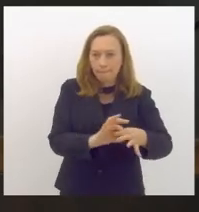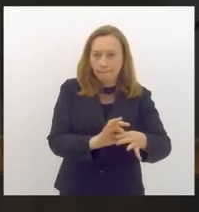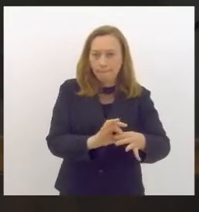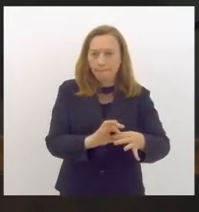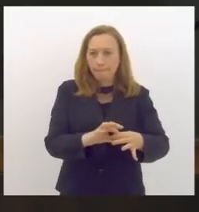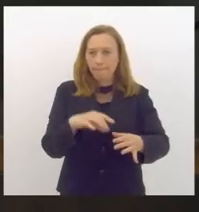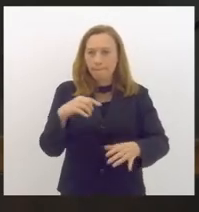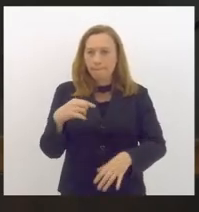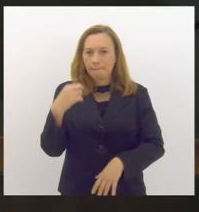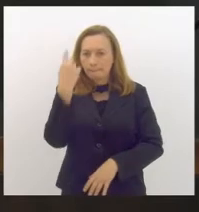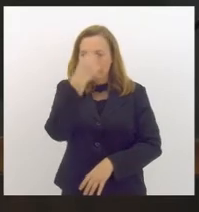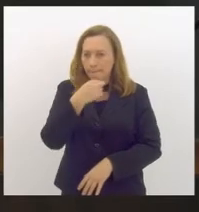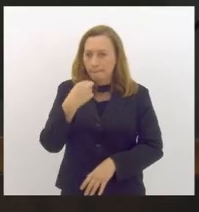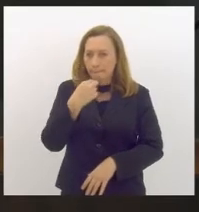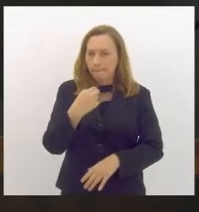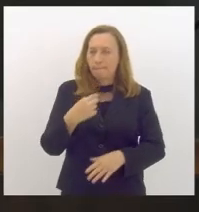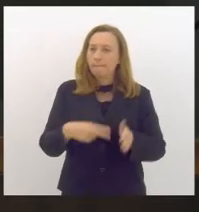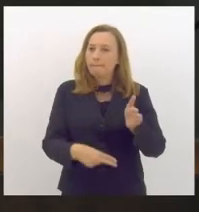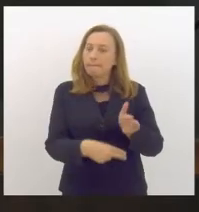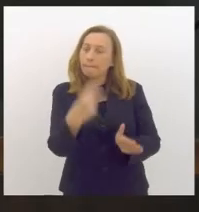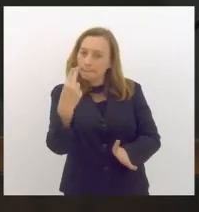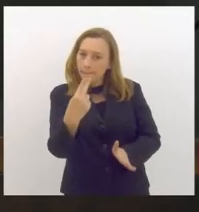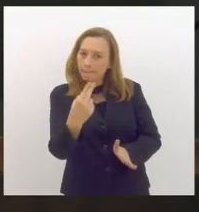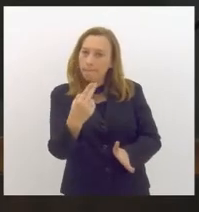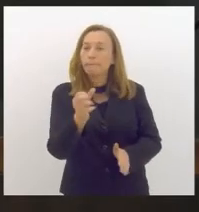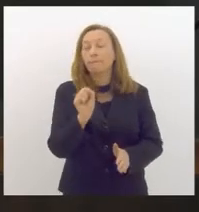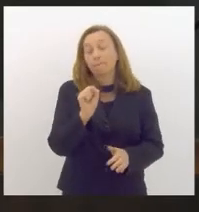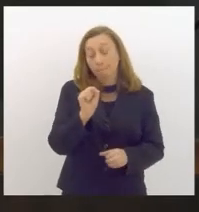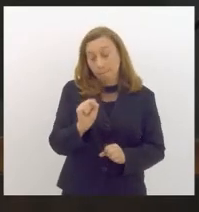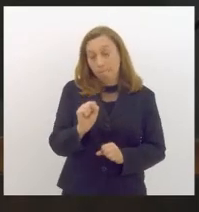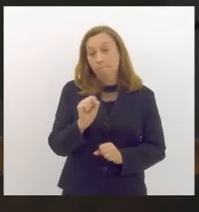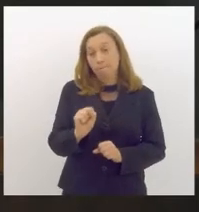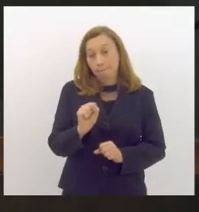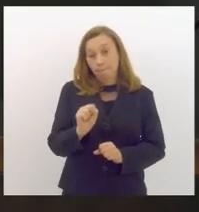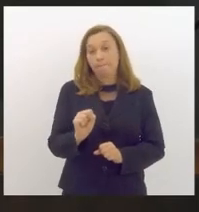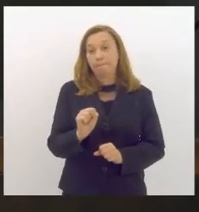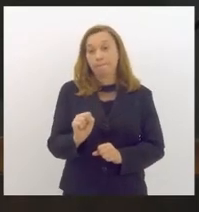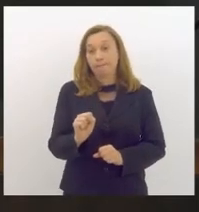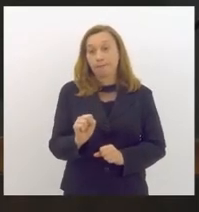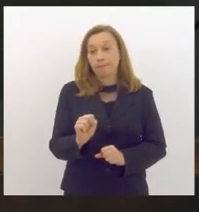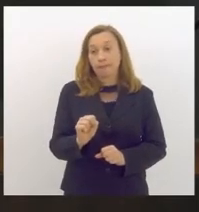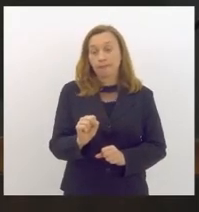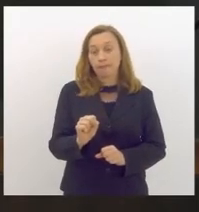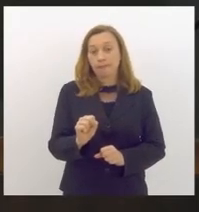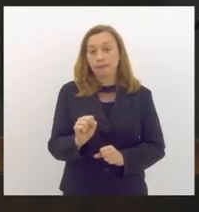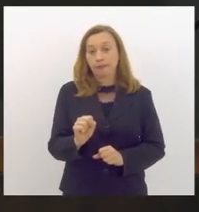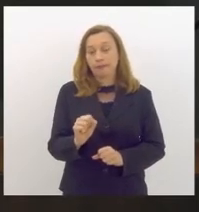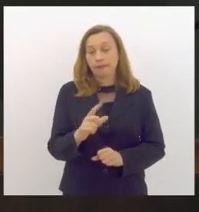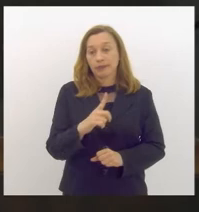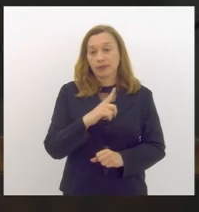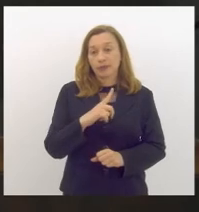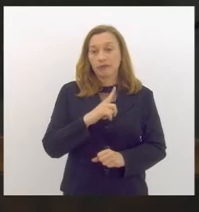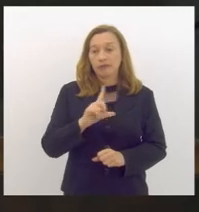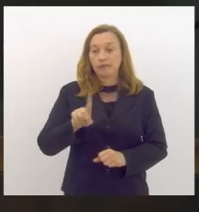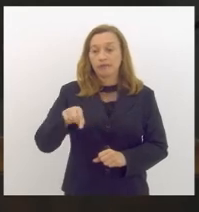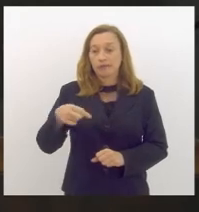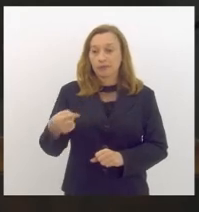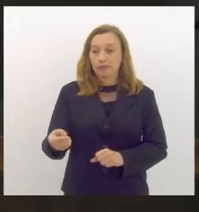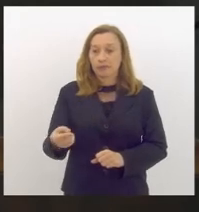imagem, inclusive cirurgias que podem ser minimamente invasivas após